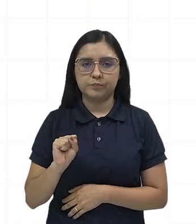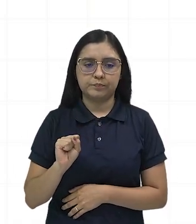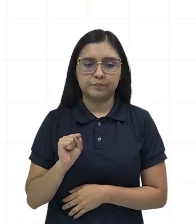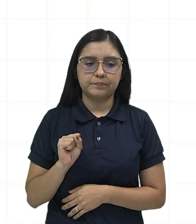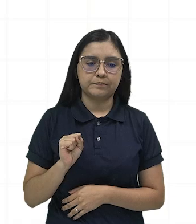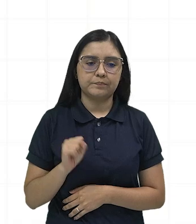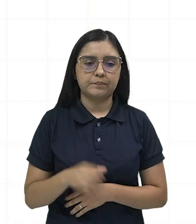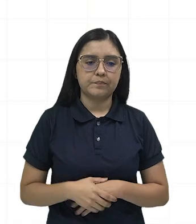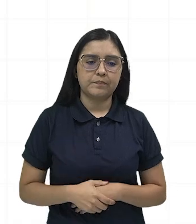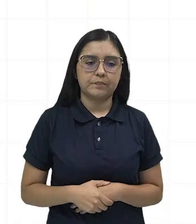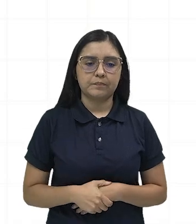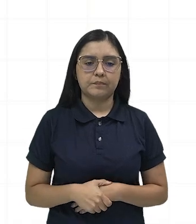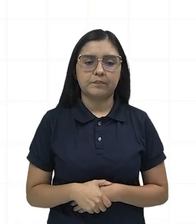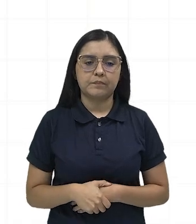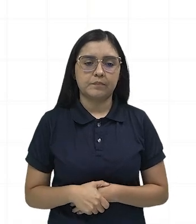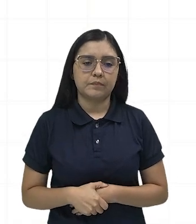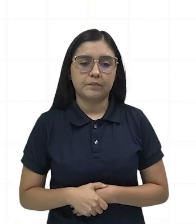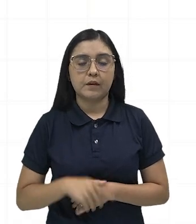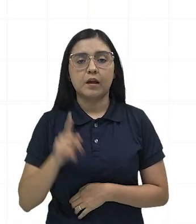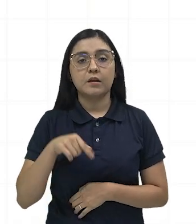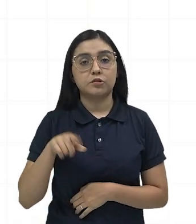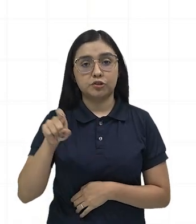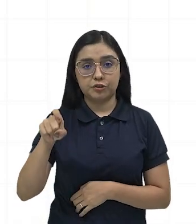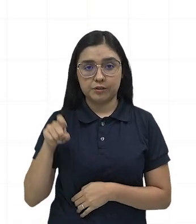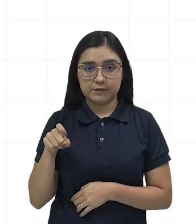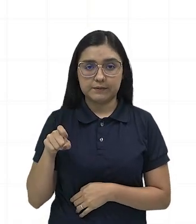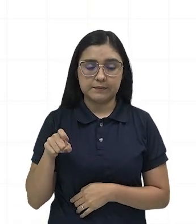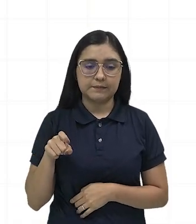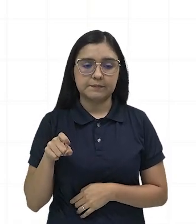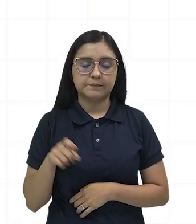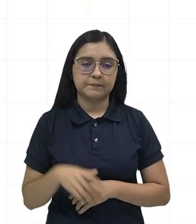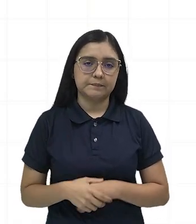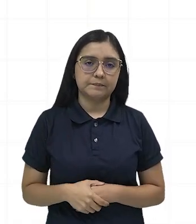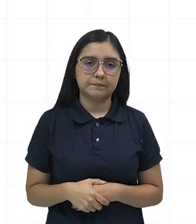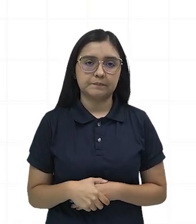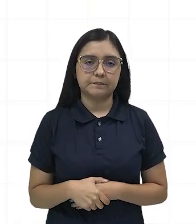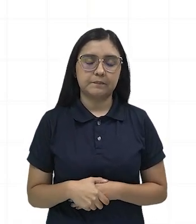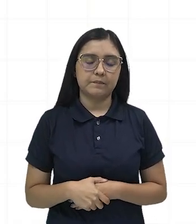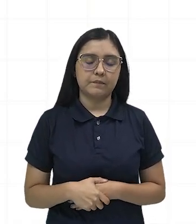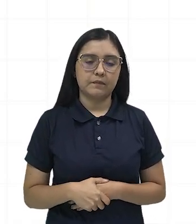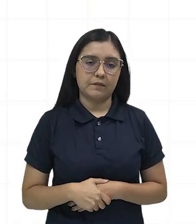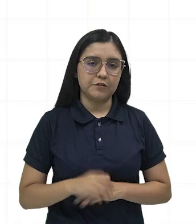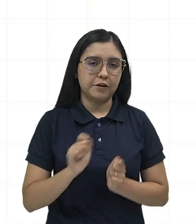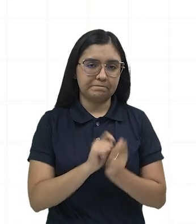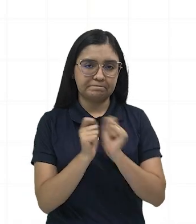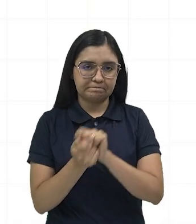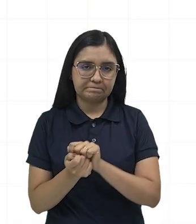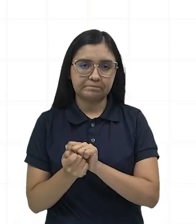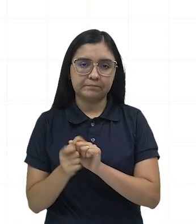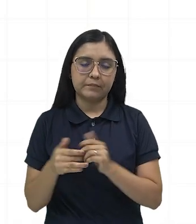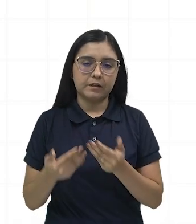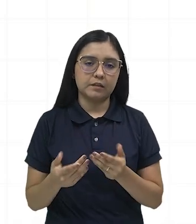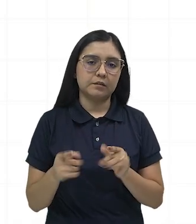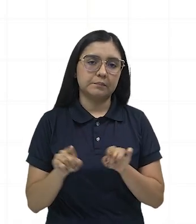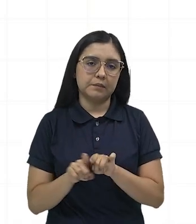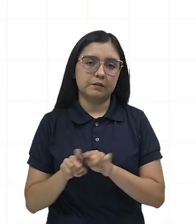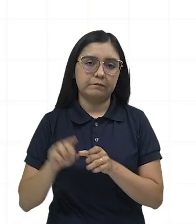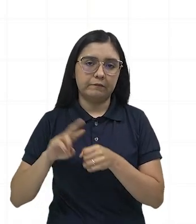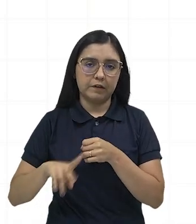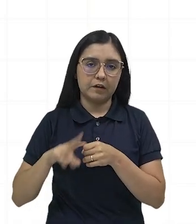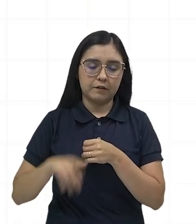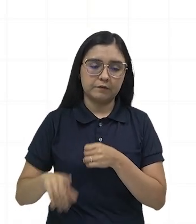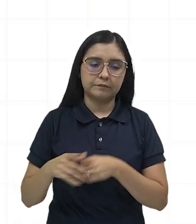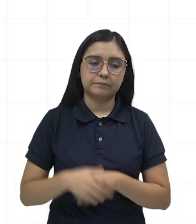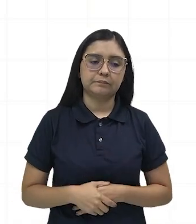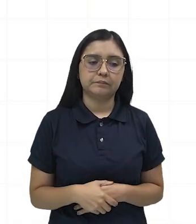Nós vamos chamar de X. Você já está levando para a variável. E as